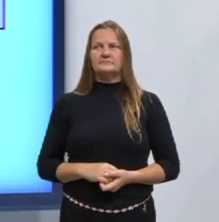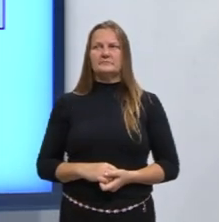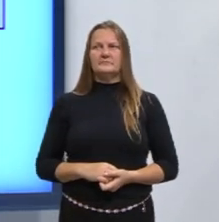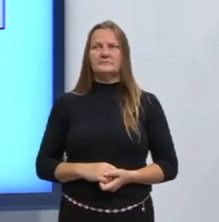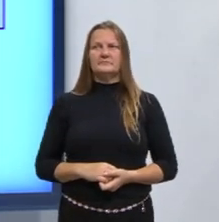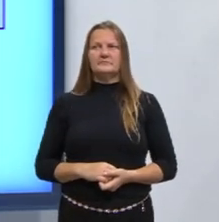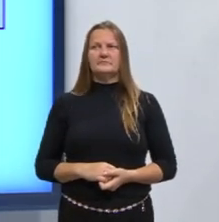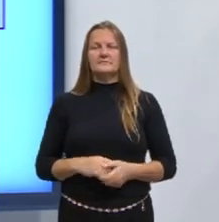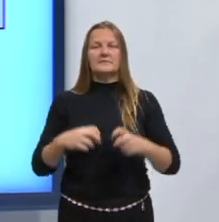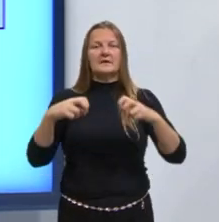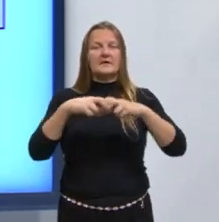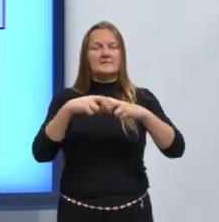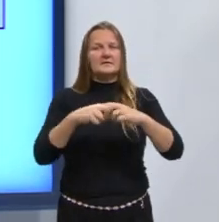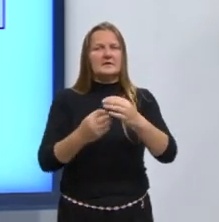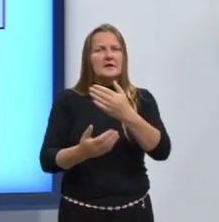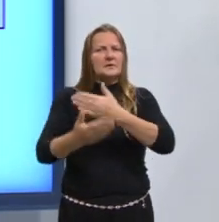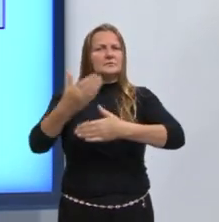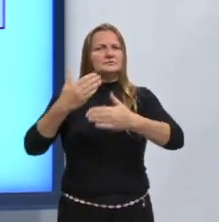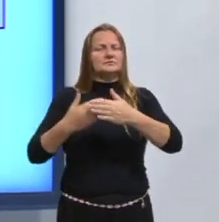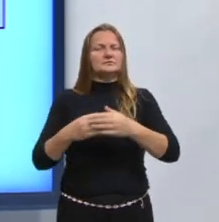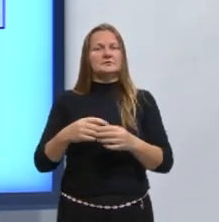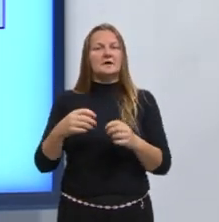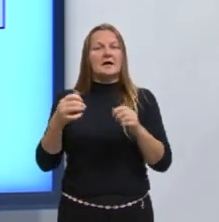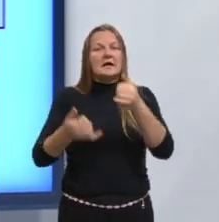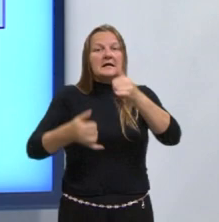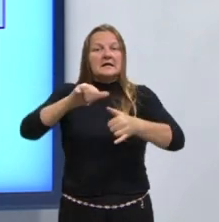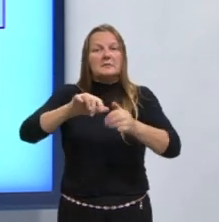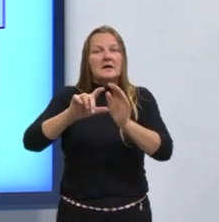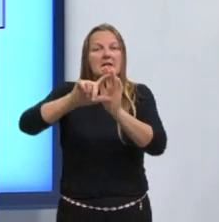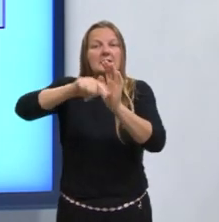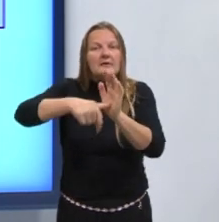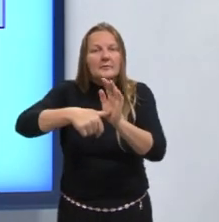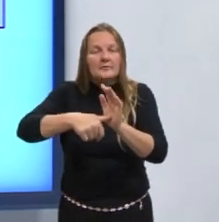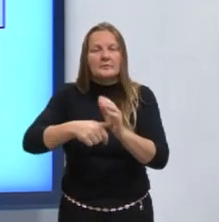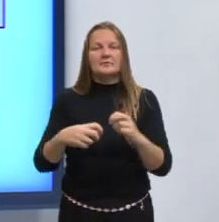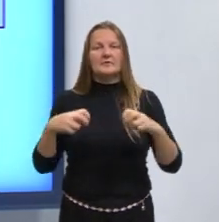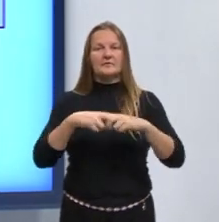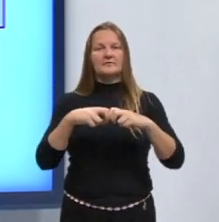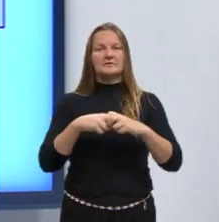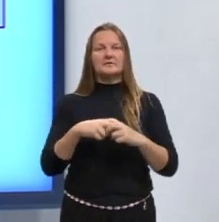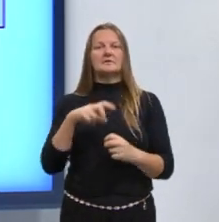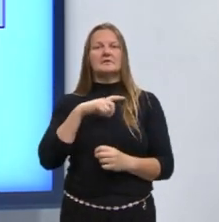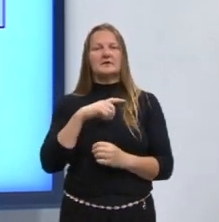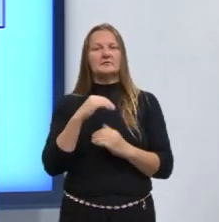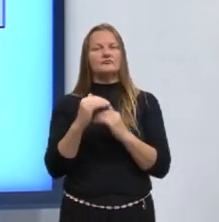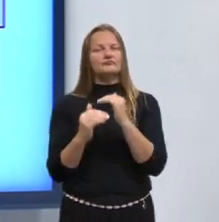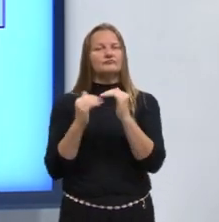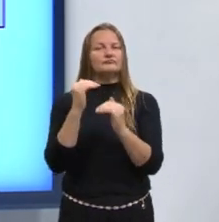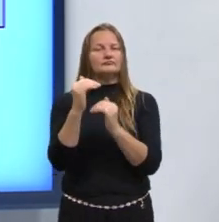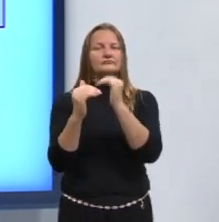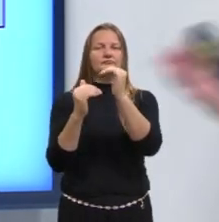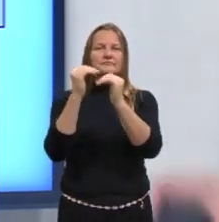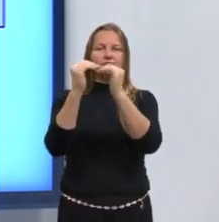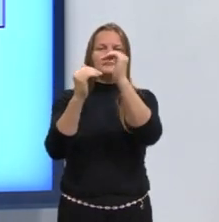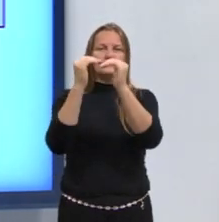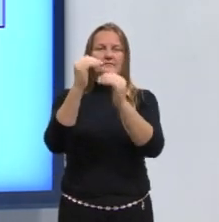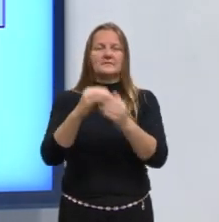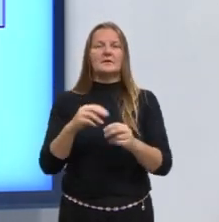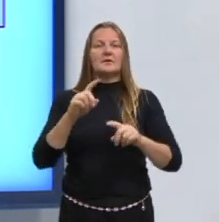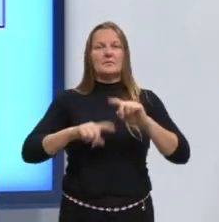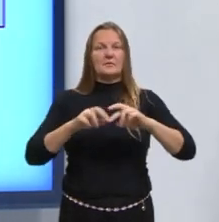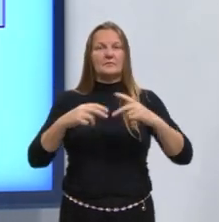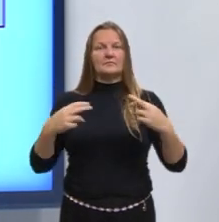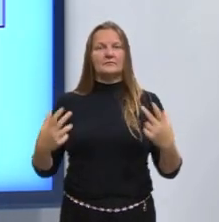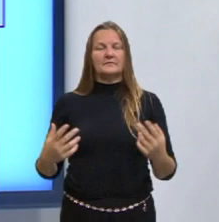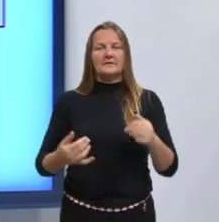a física ela surge muito mais recentemente Apesar de que a física a gente ainda é claro evolui né temos questões bem atuais